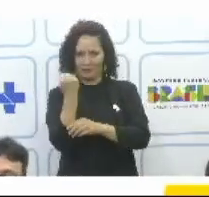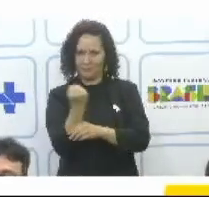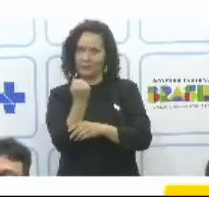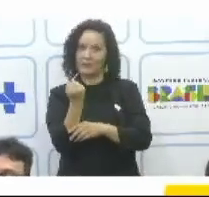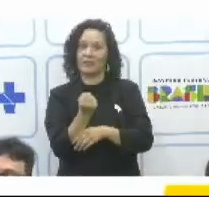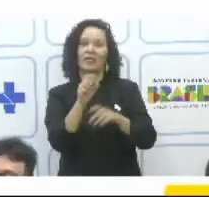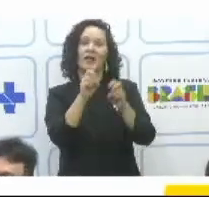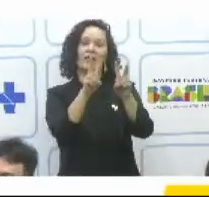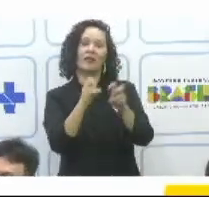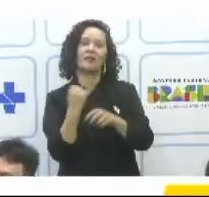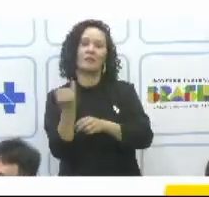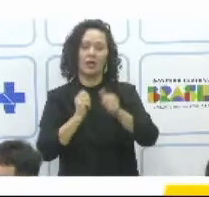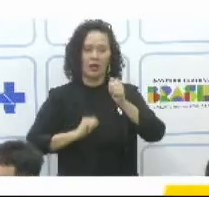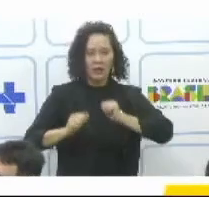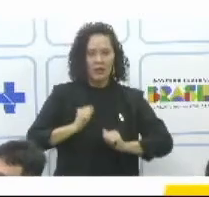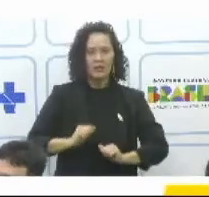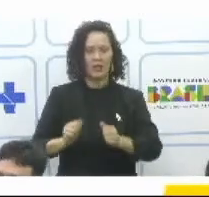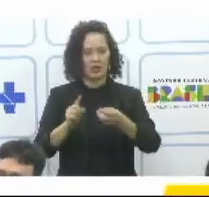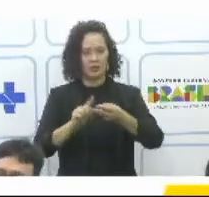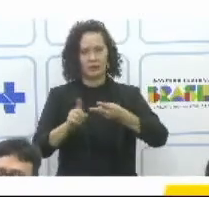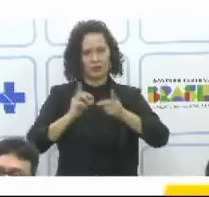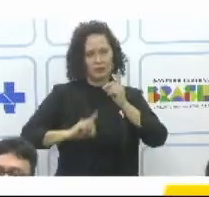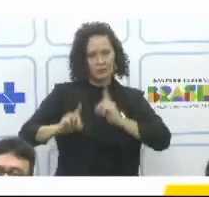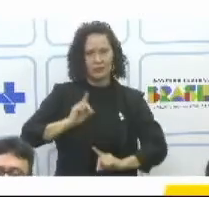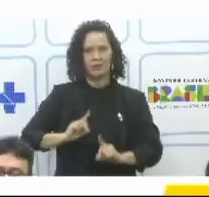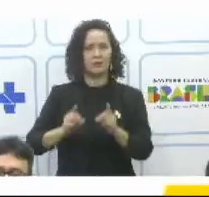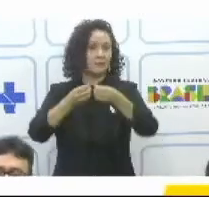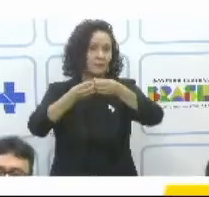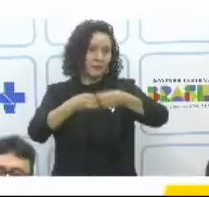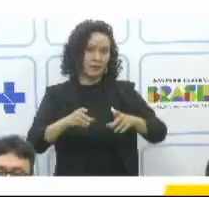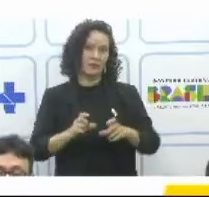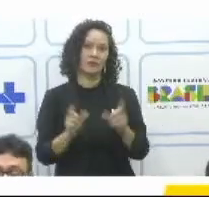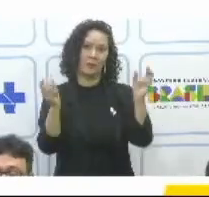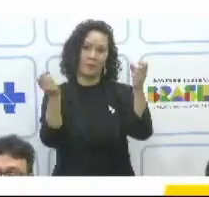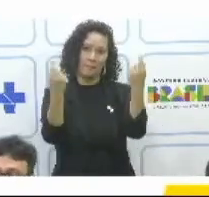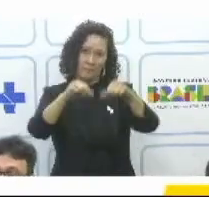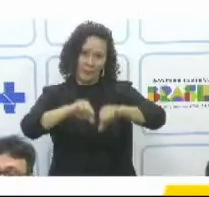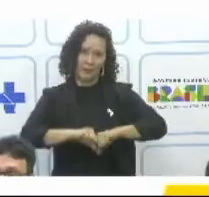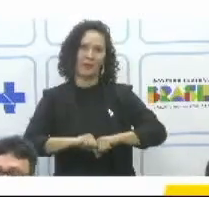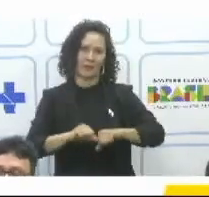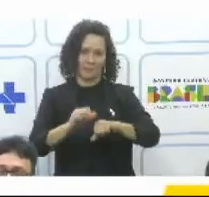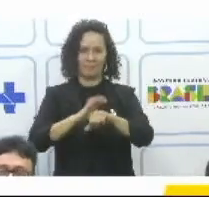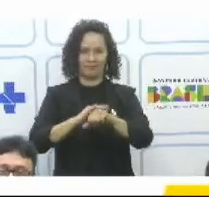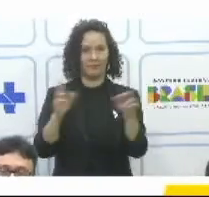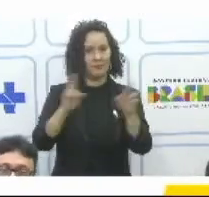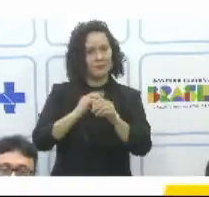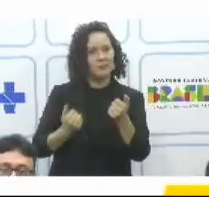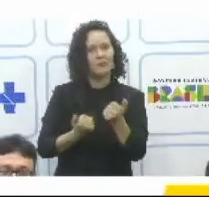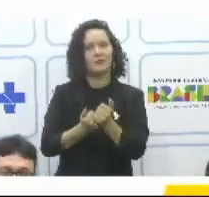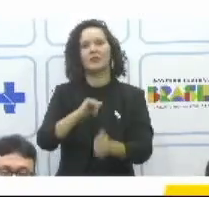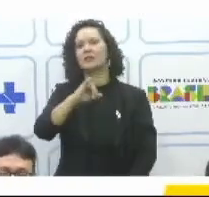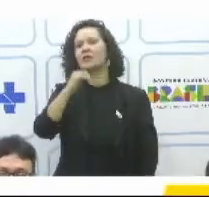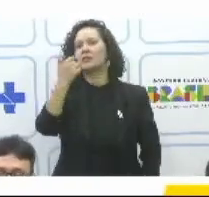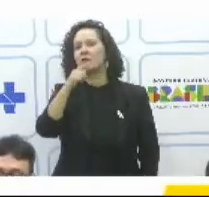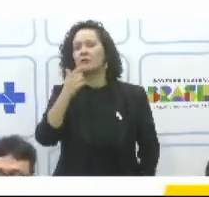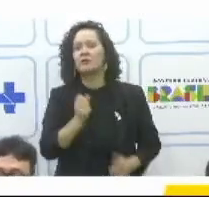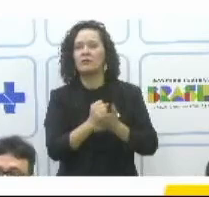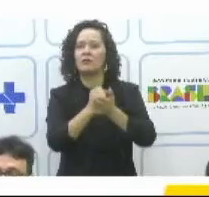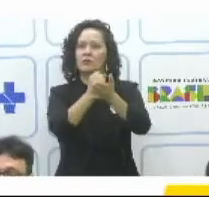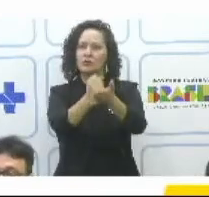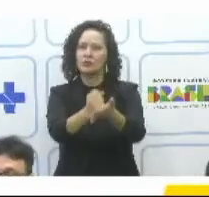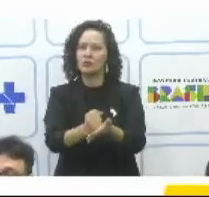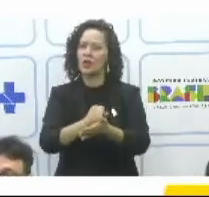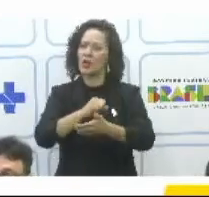importantes, né, de ansiedade, depressão, né, de ter uma rede de apoio para ajudar nas